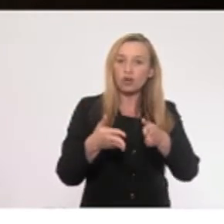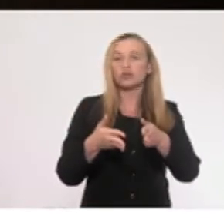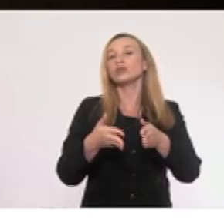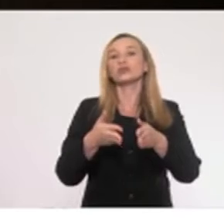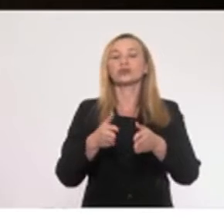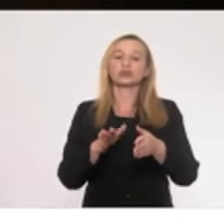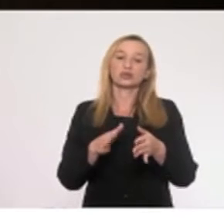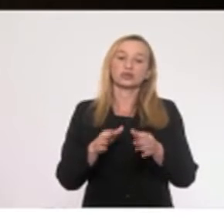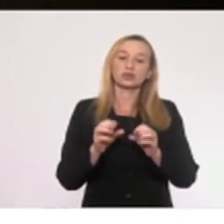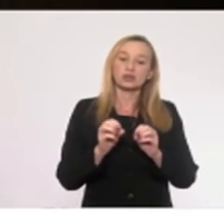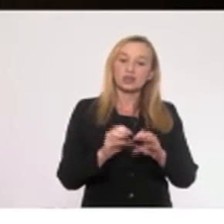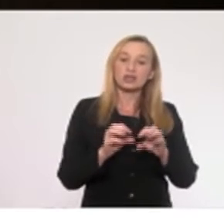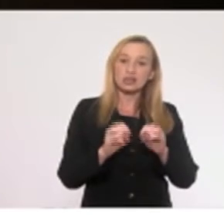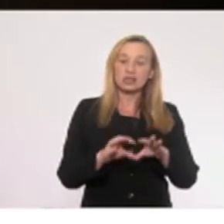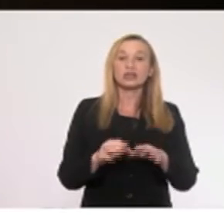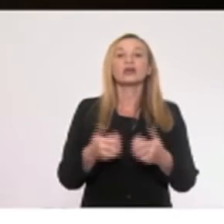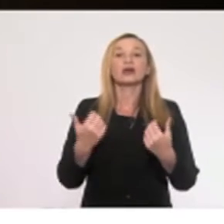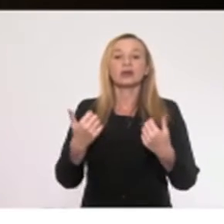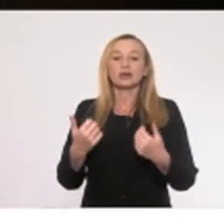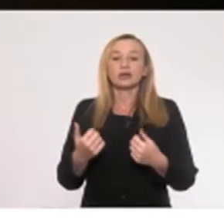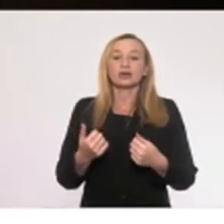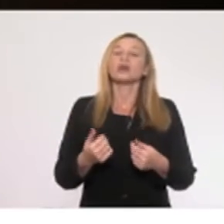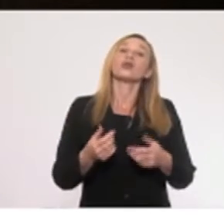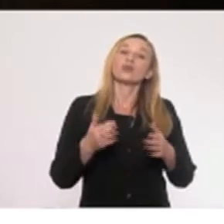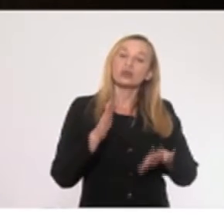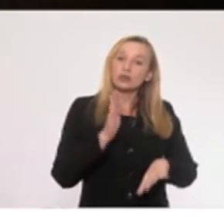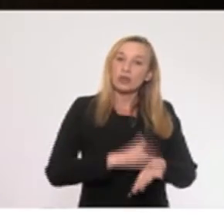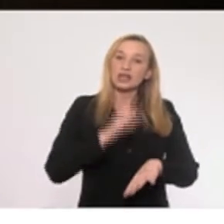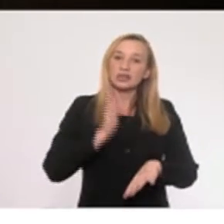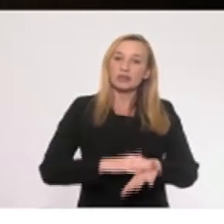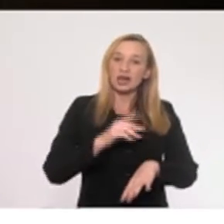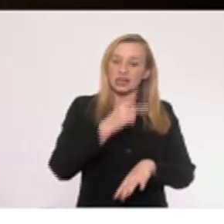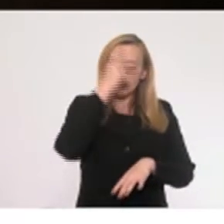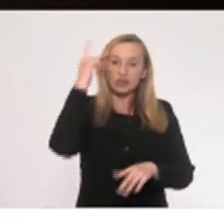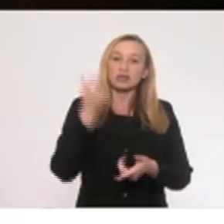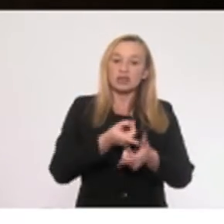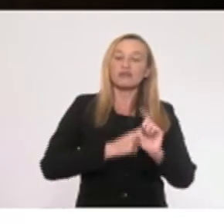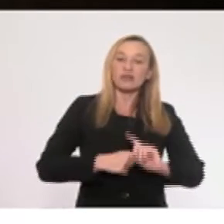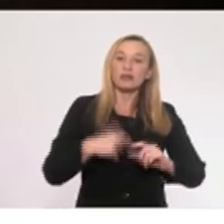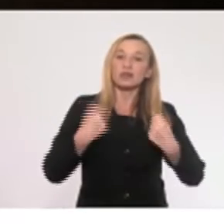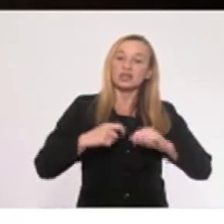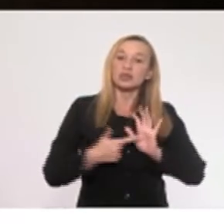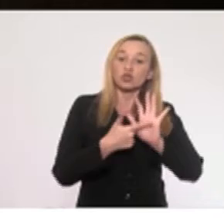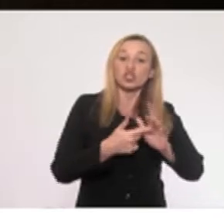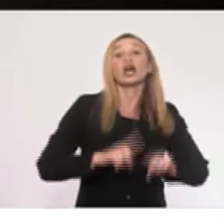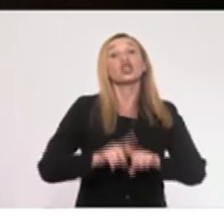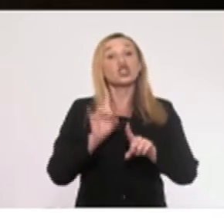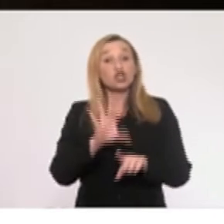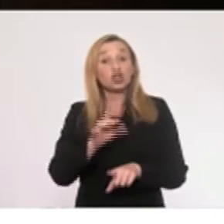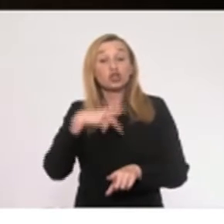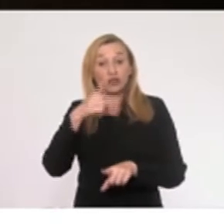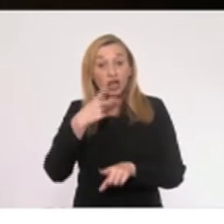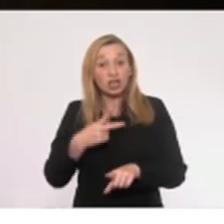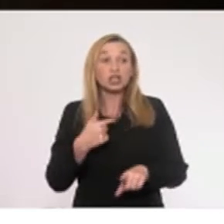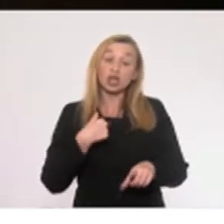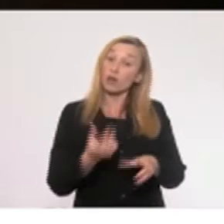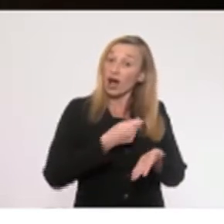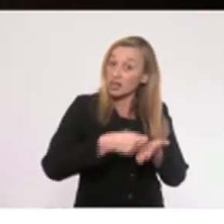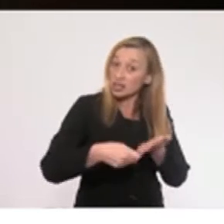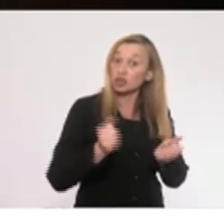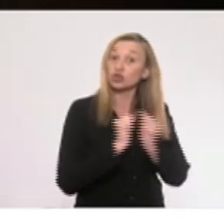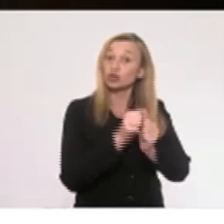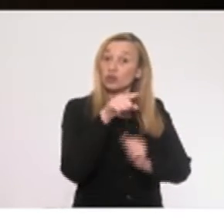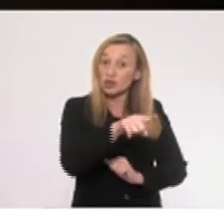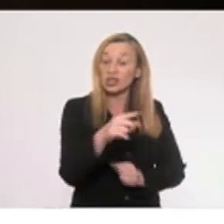que tem que ser exposto ao ridículo mesmo, o devedor contumaz e tudo mais. Só estou considerando, dizendo que assino com Vossa Excelência esse projeto de lei, só